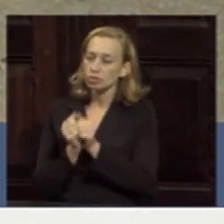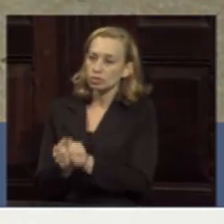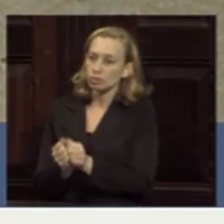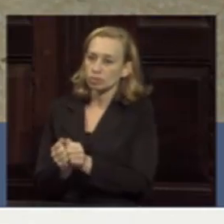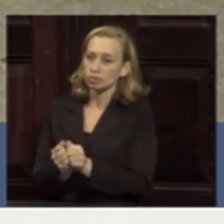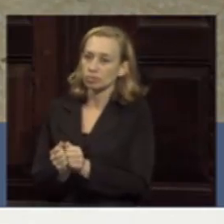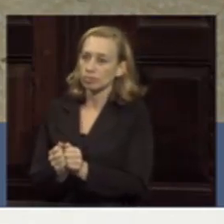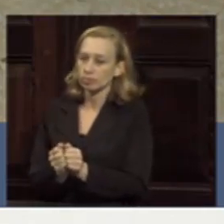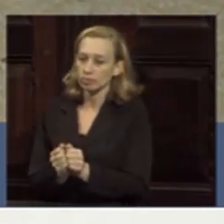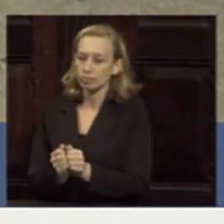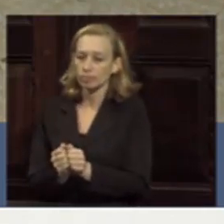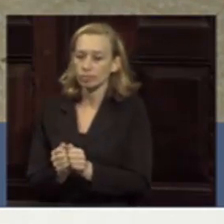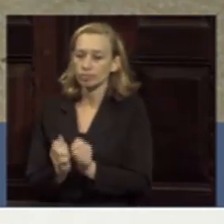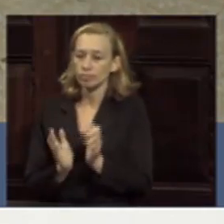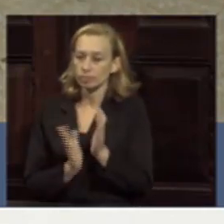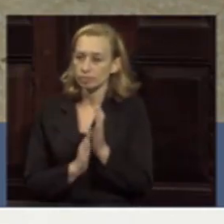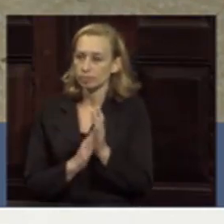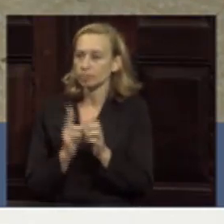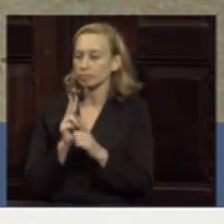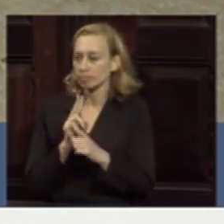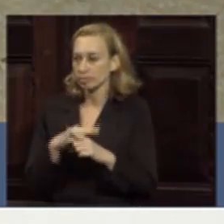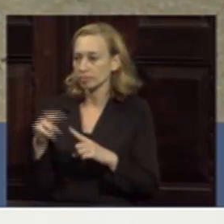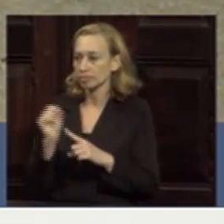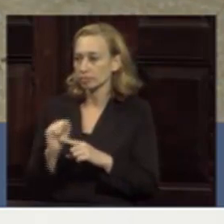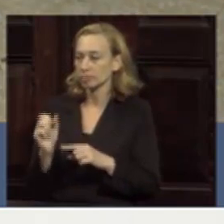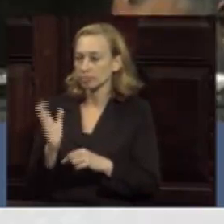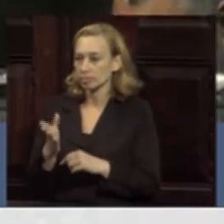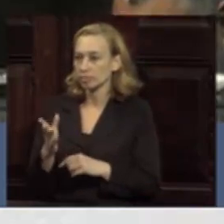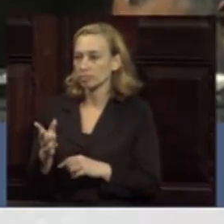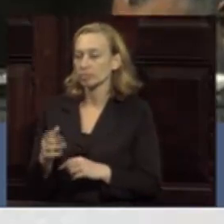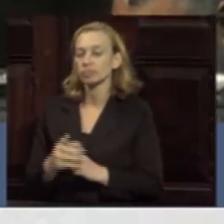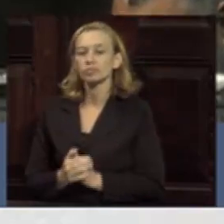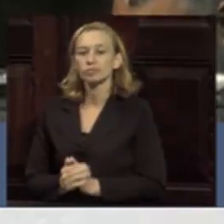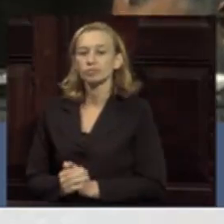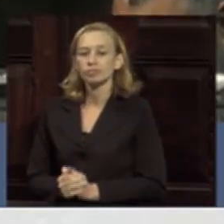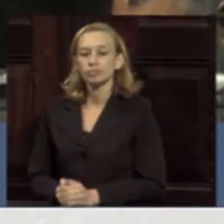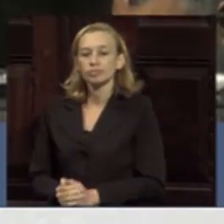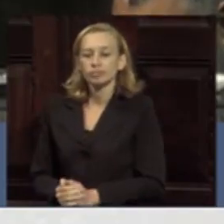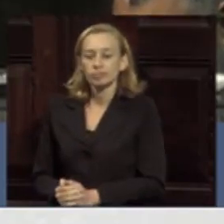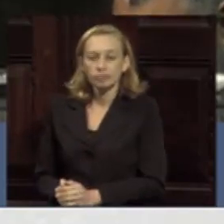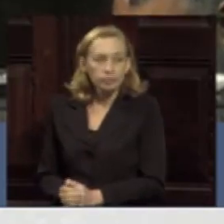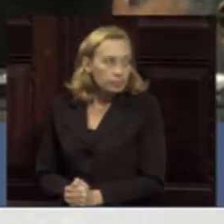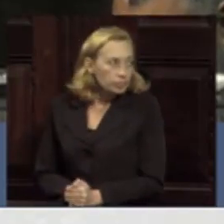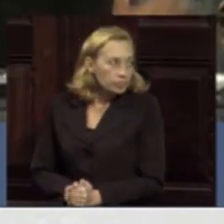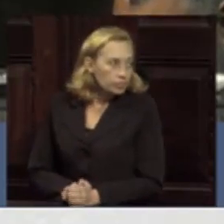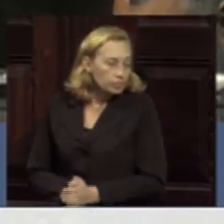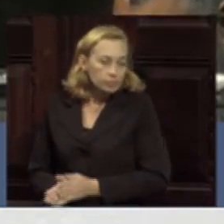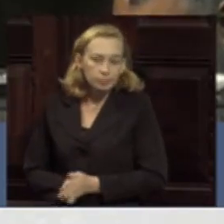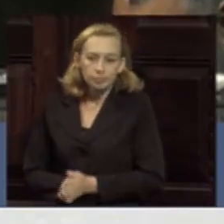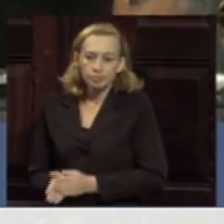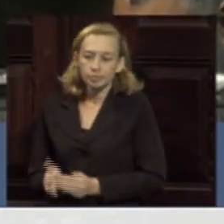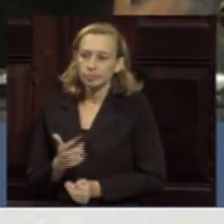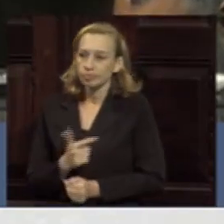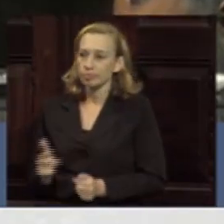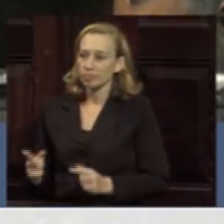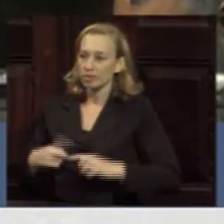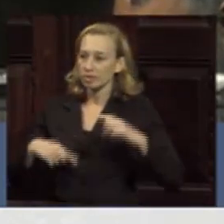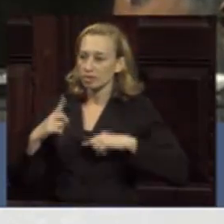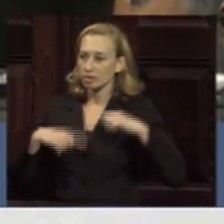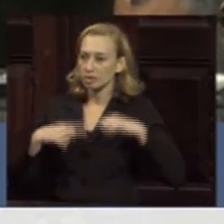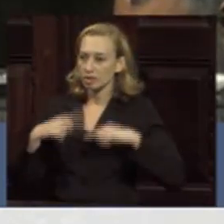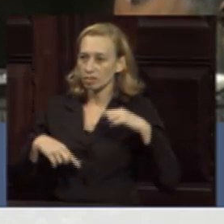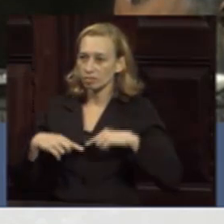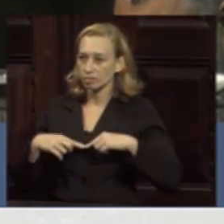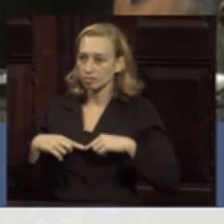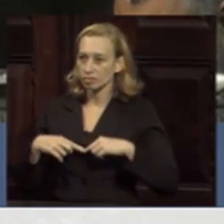homenagem às vitórias que ele já conquistou. Muito obrigado. Não havendo mais quem queira discutir, a presidência coloca